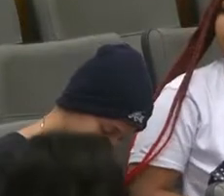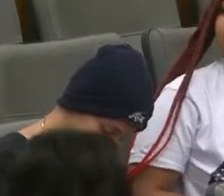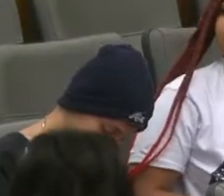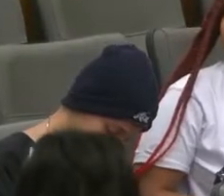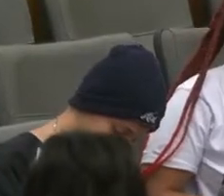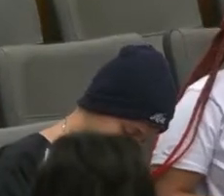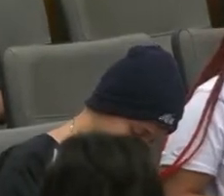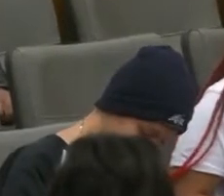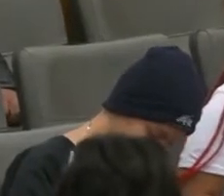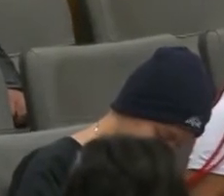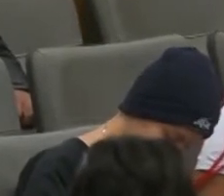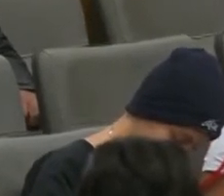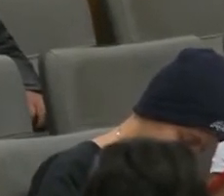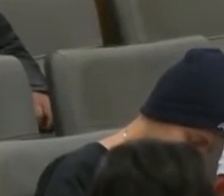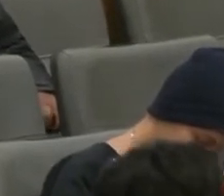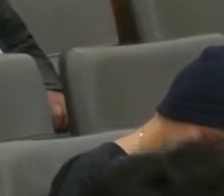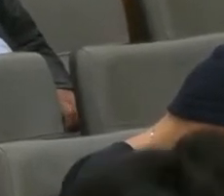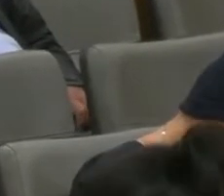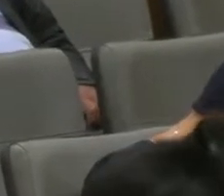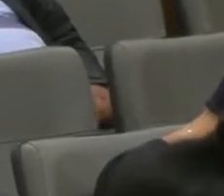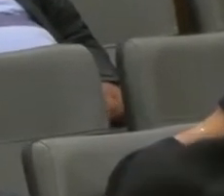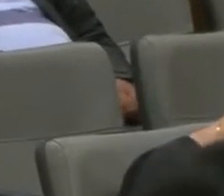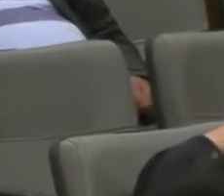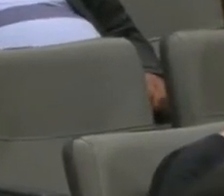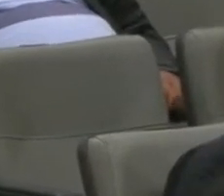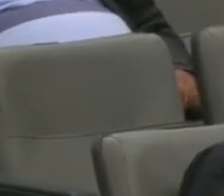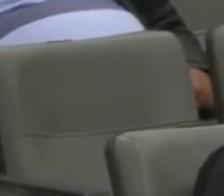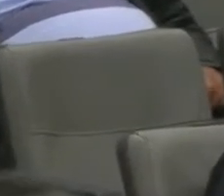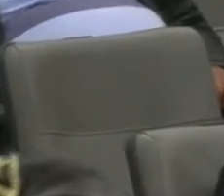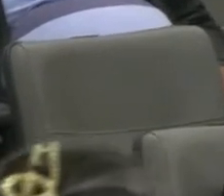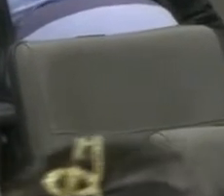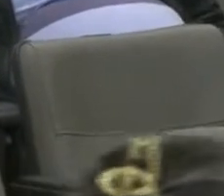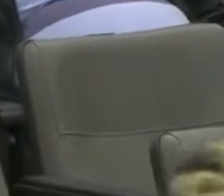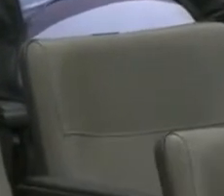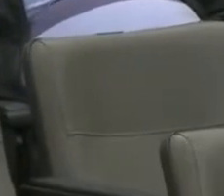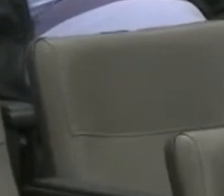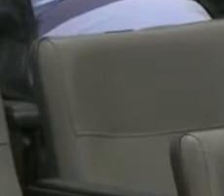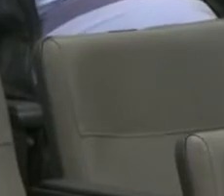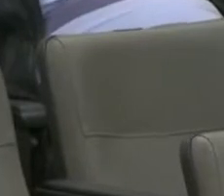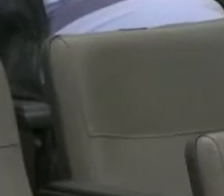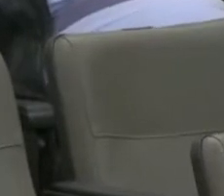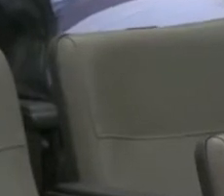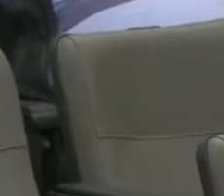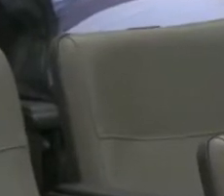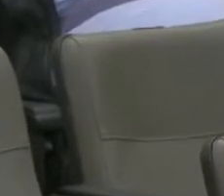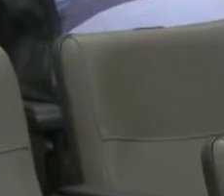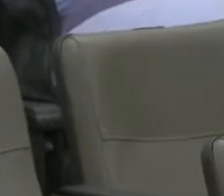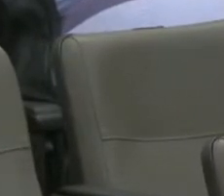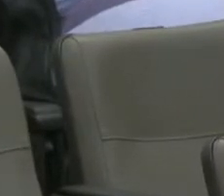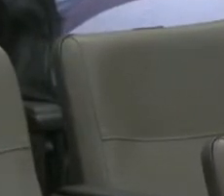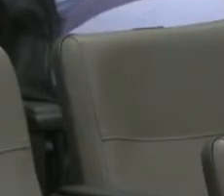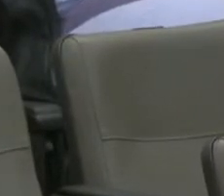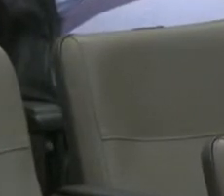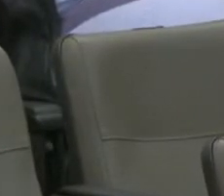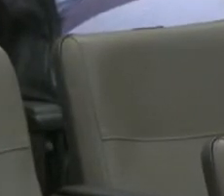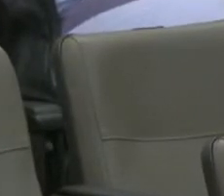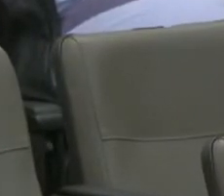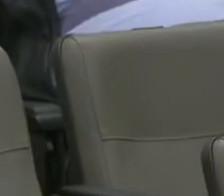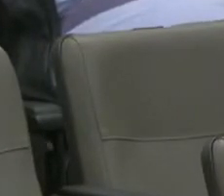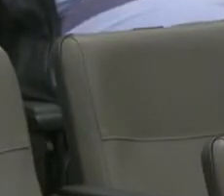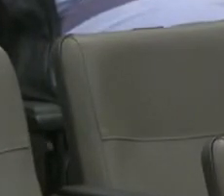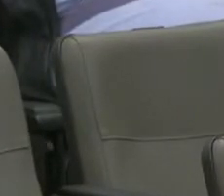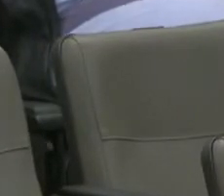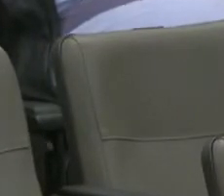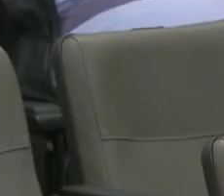início do ano a gente teve novamente a enchente onde destruiu muitas plantações que eu vou Joelma disse a gente participou de vários grupos